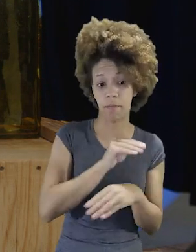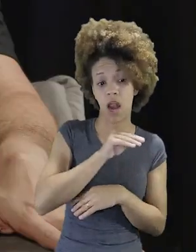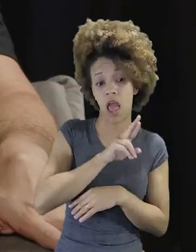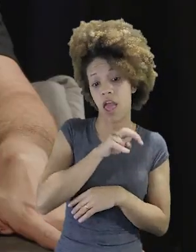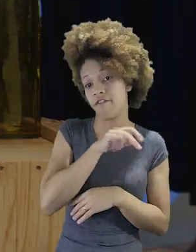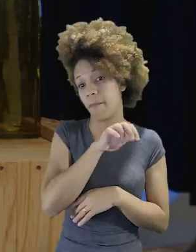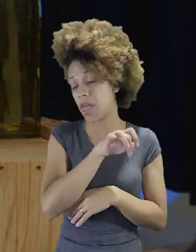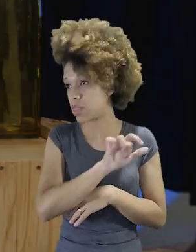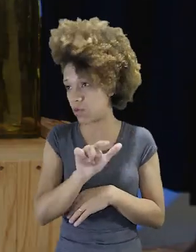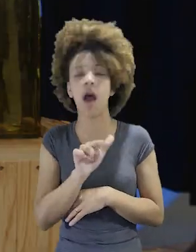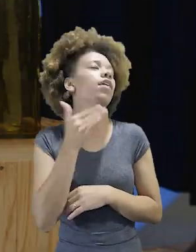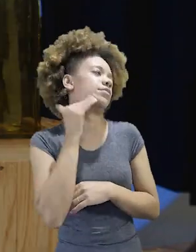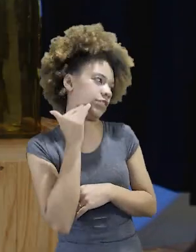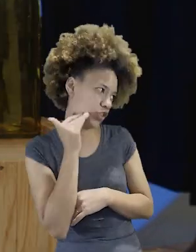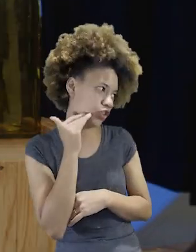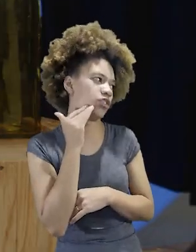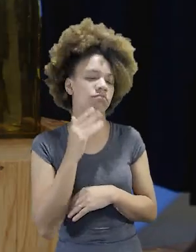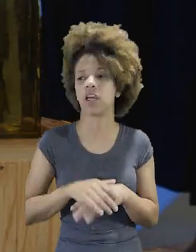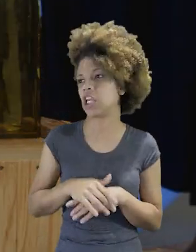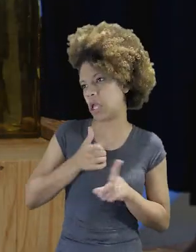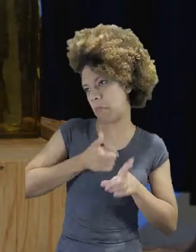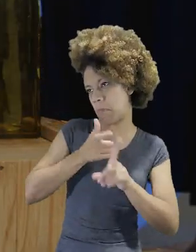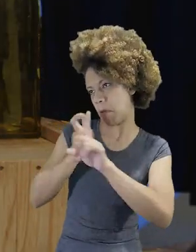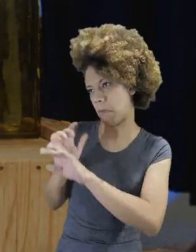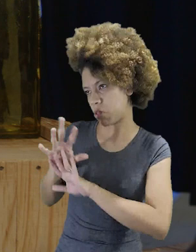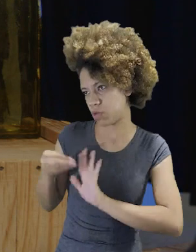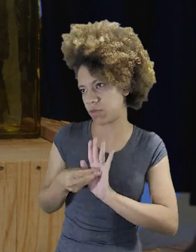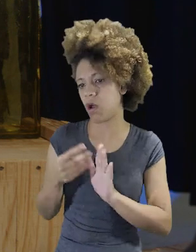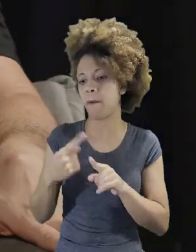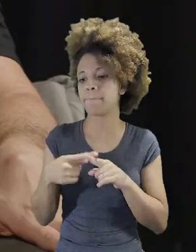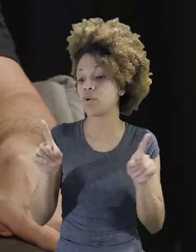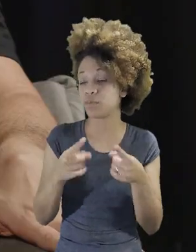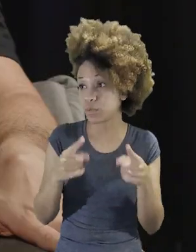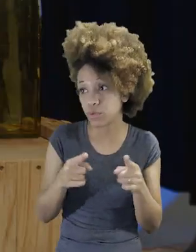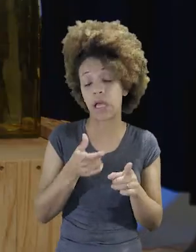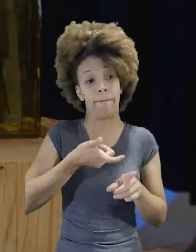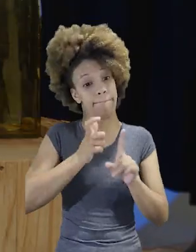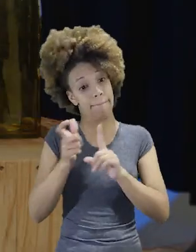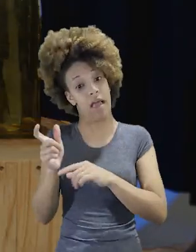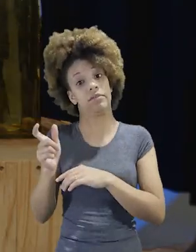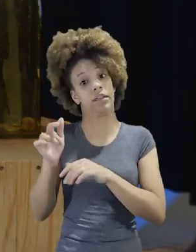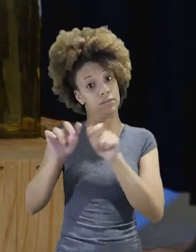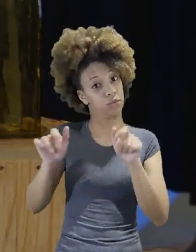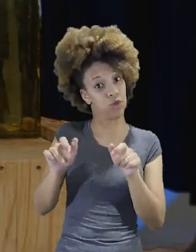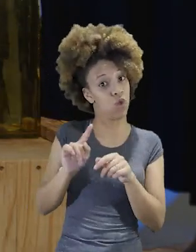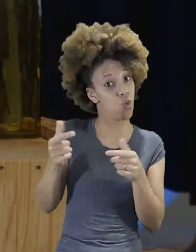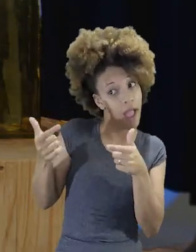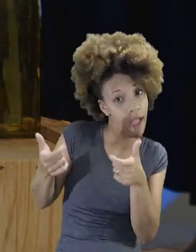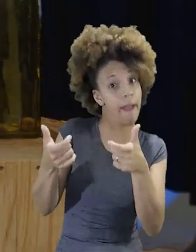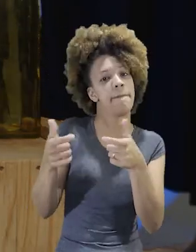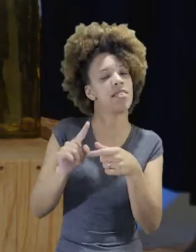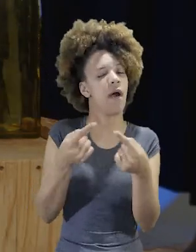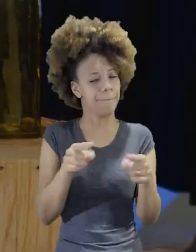sim é porque música mata a gente gente fazer música e aí eu vejo eles